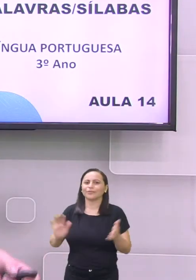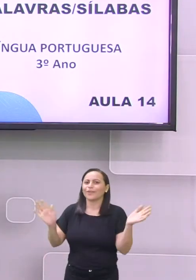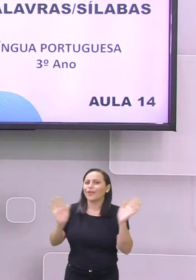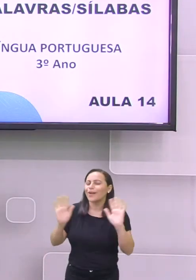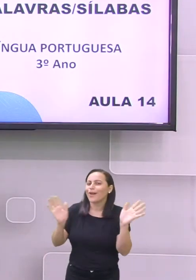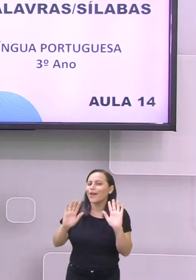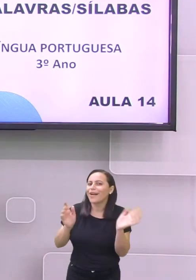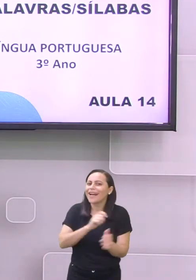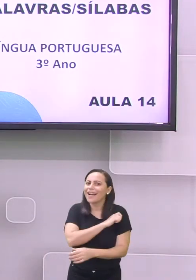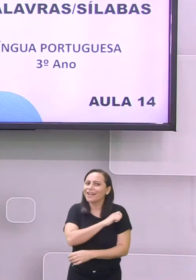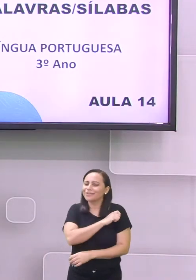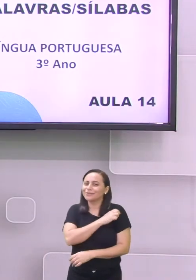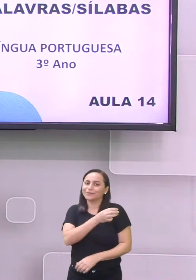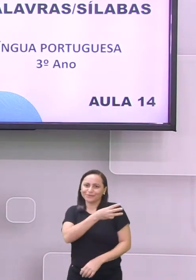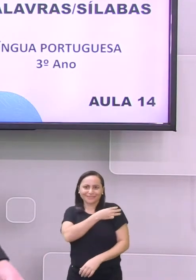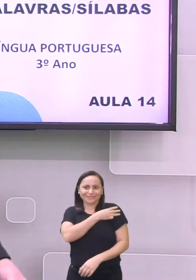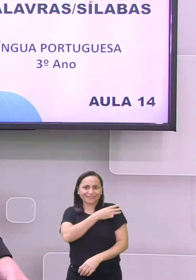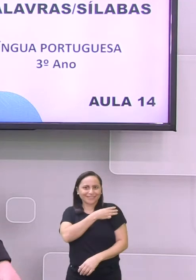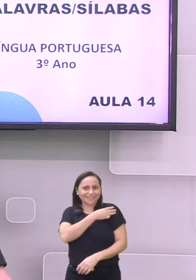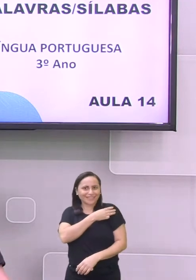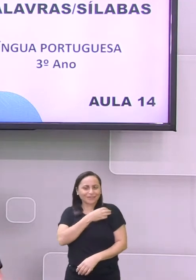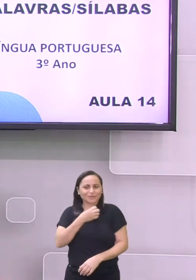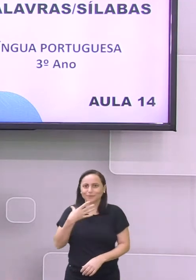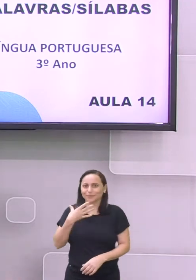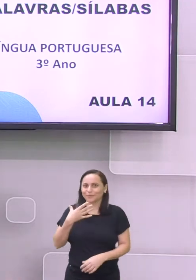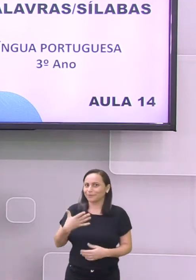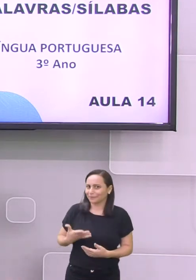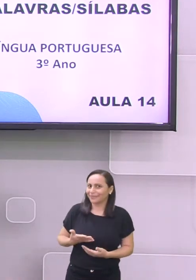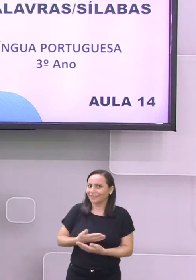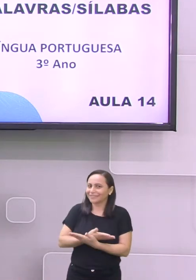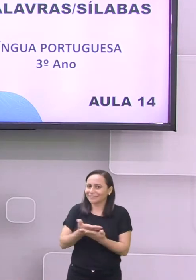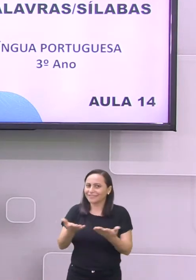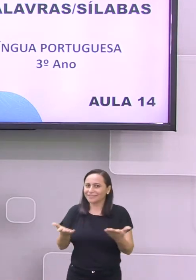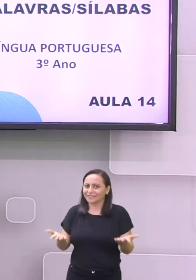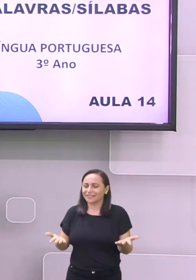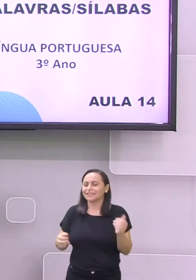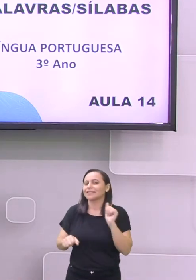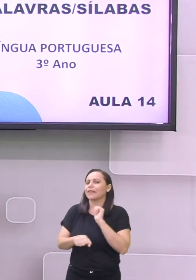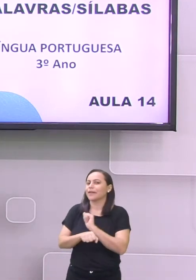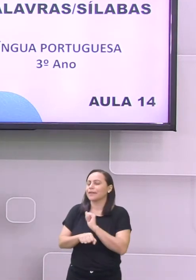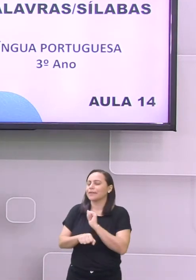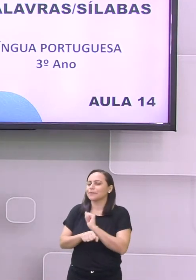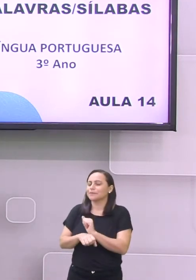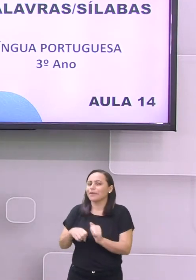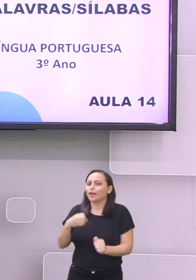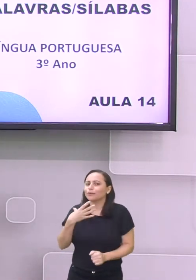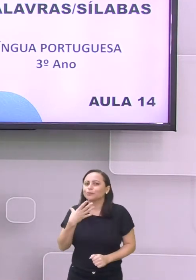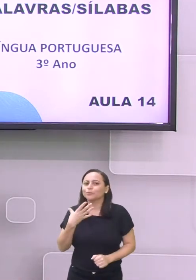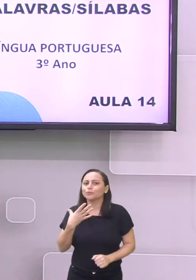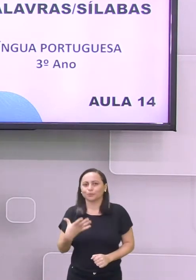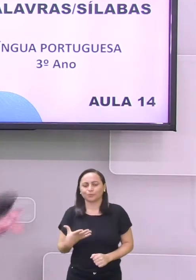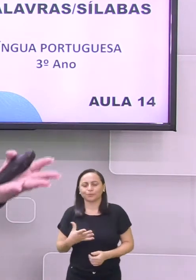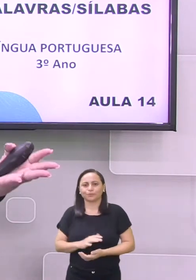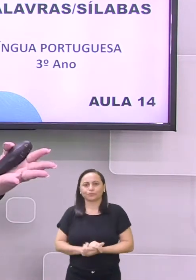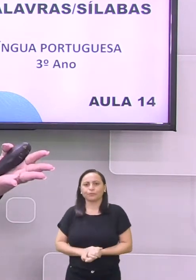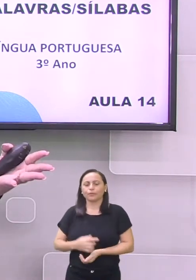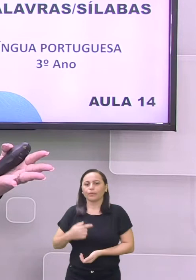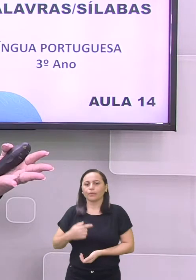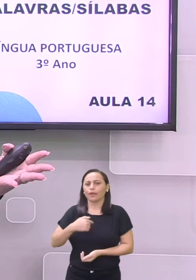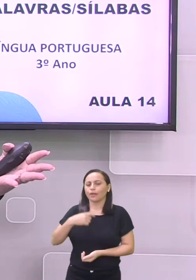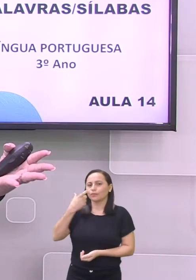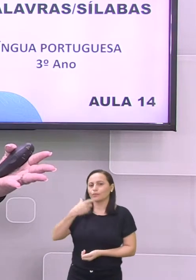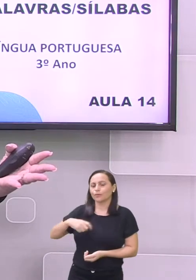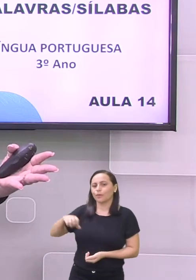Olá, estudantes do terceiro ano! E aí, como vocês estão? Espero que esteja tudo bem. Bom, eu sou